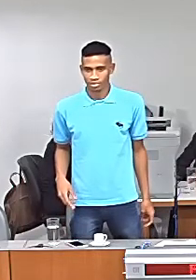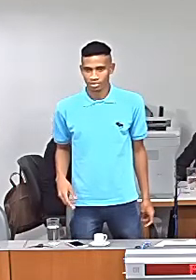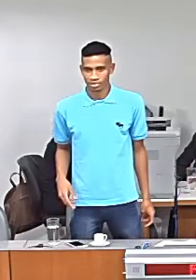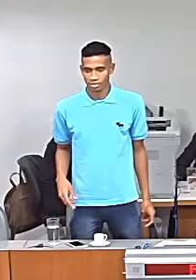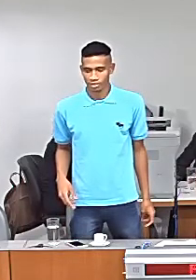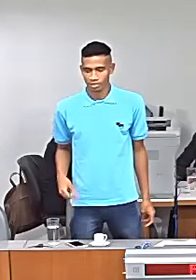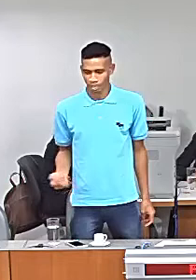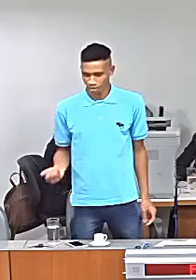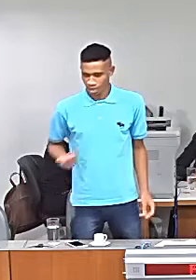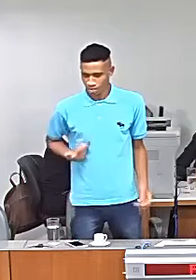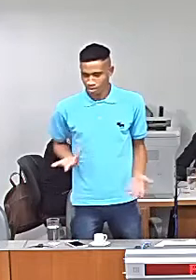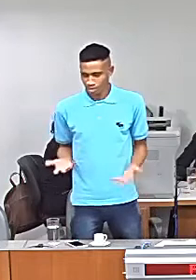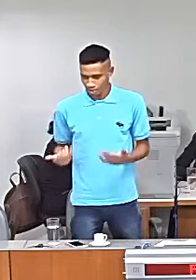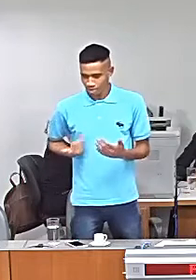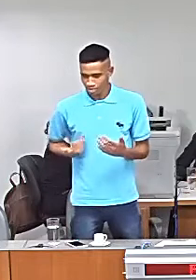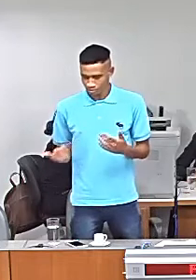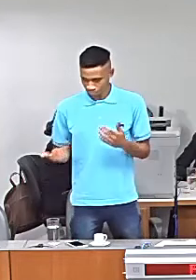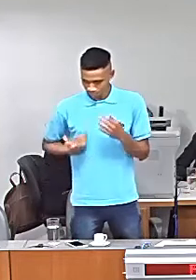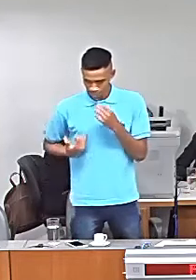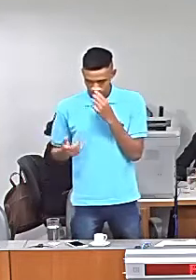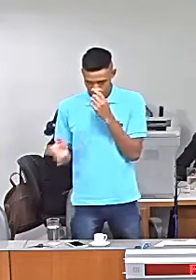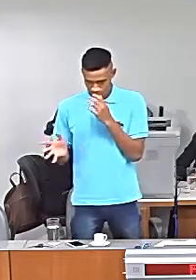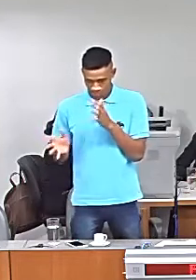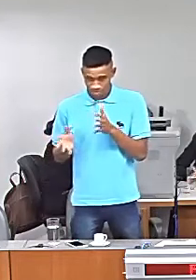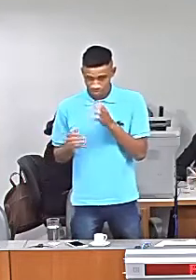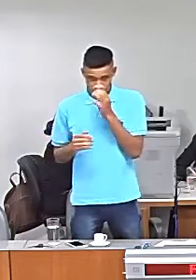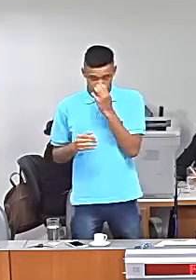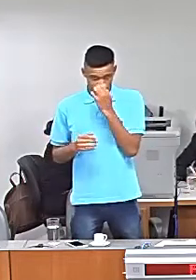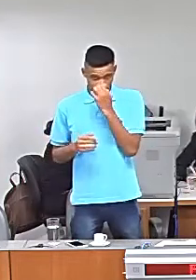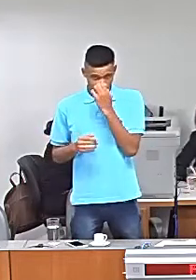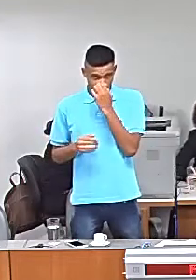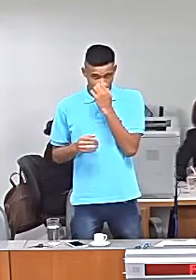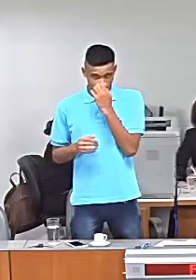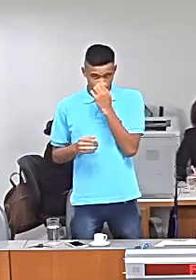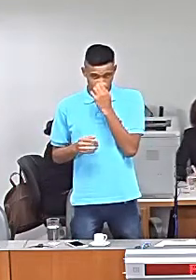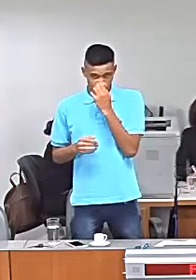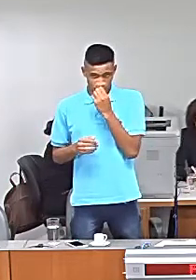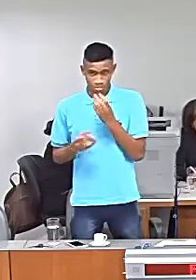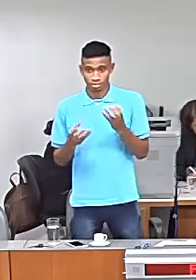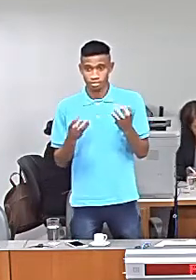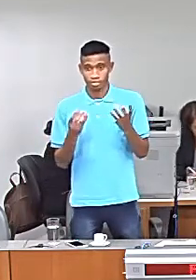Itabira, a PASITA. Ok.